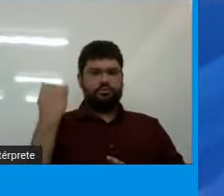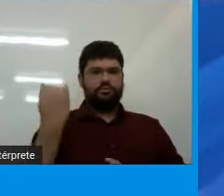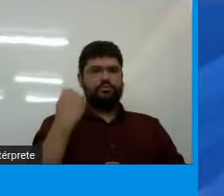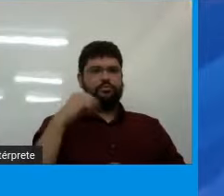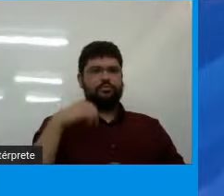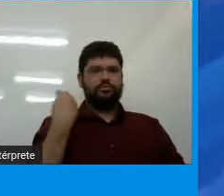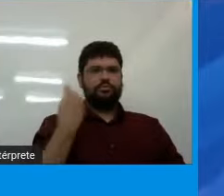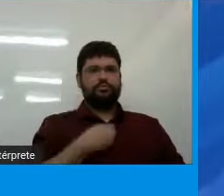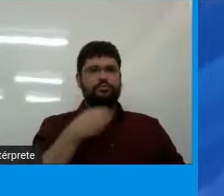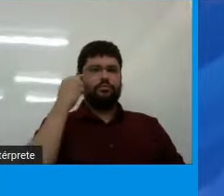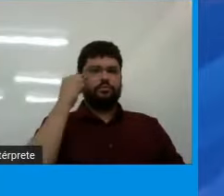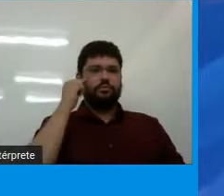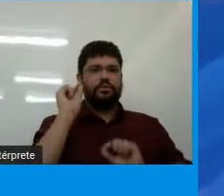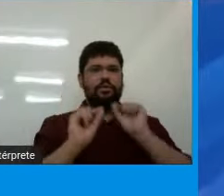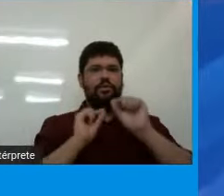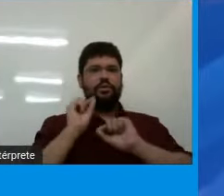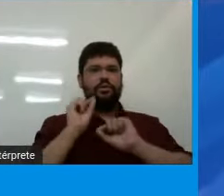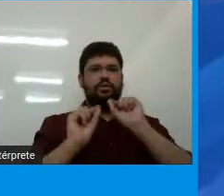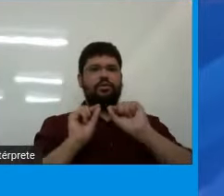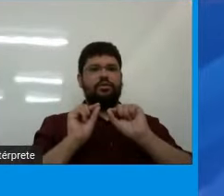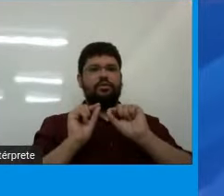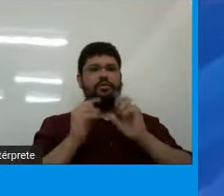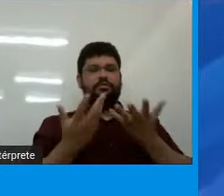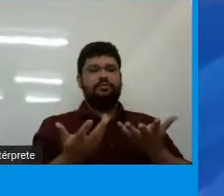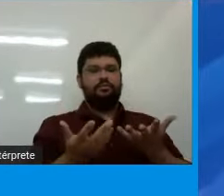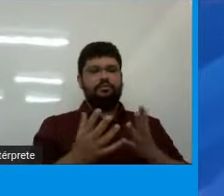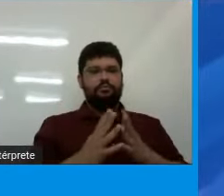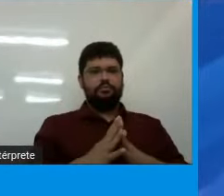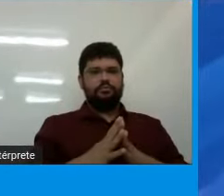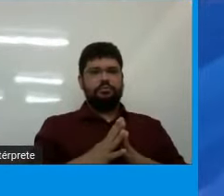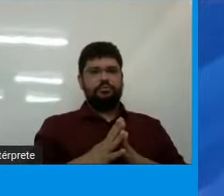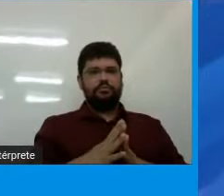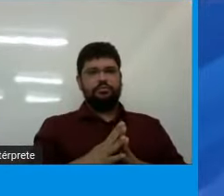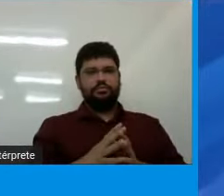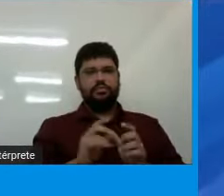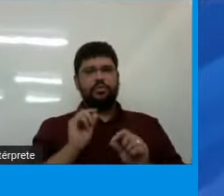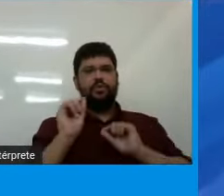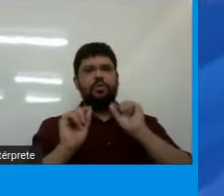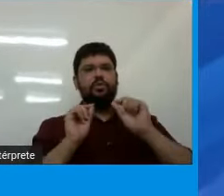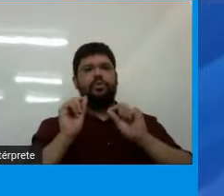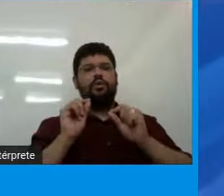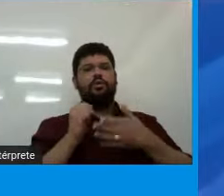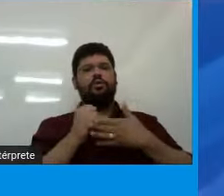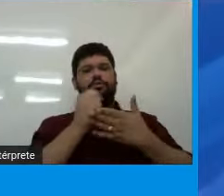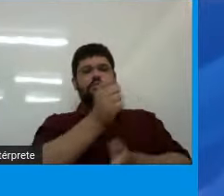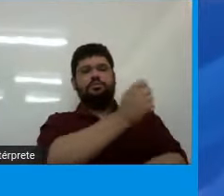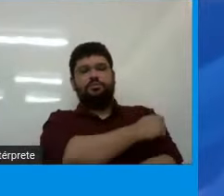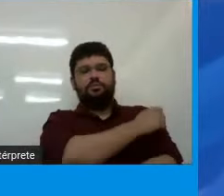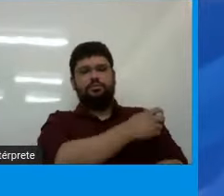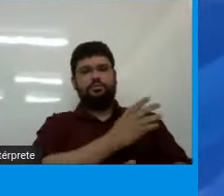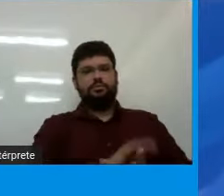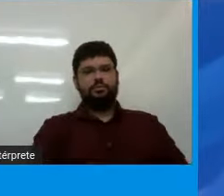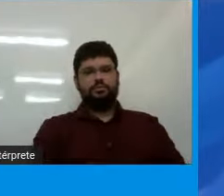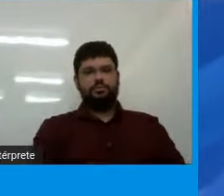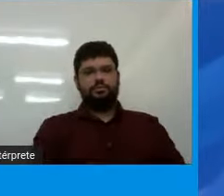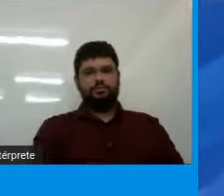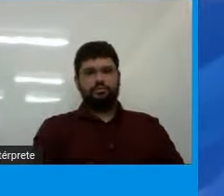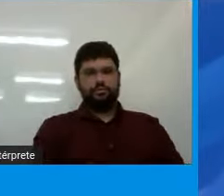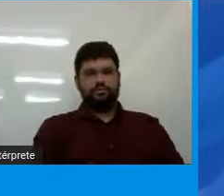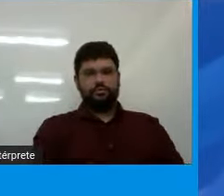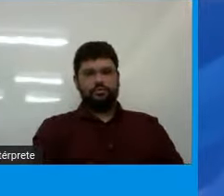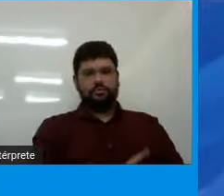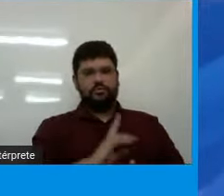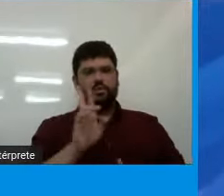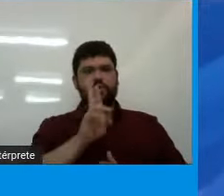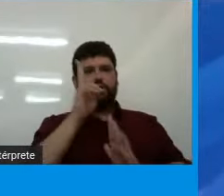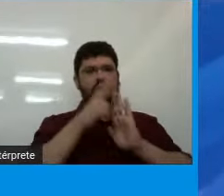seguinte, o que é que eu disponibilizo, né, para o meu estudante? Por exemplo, eu uso sempre a seguinte